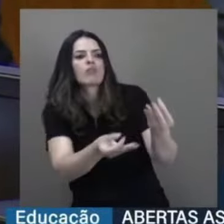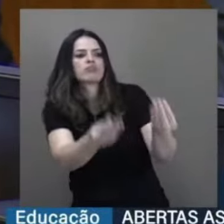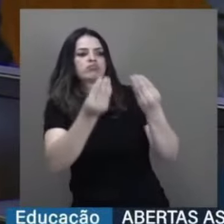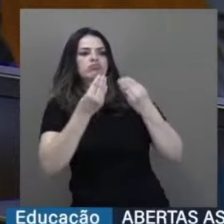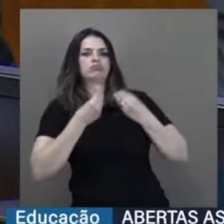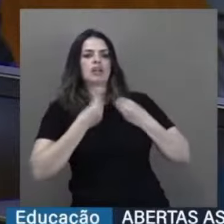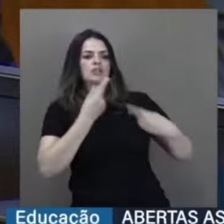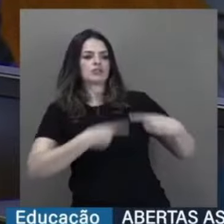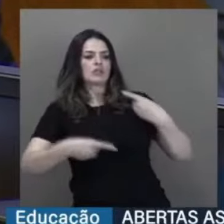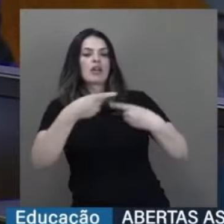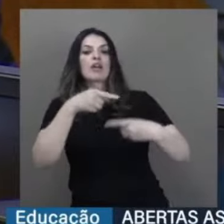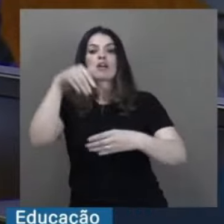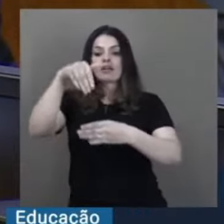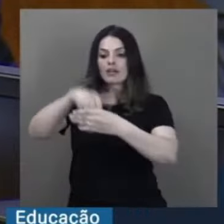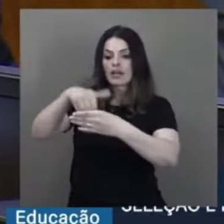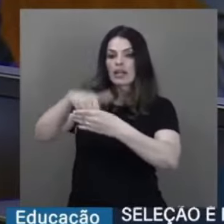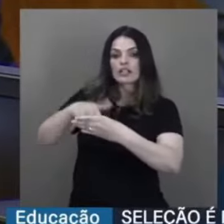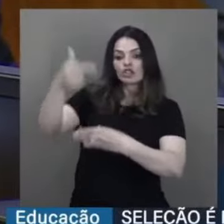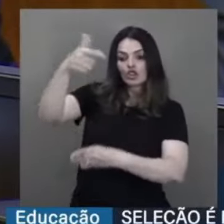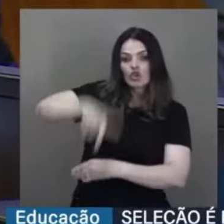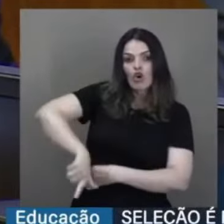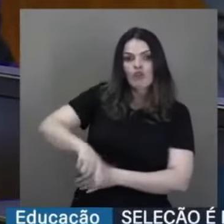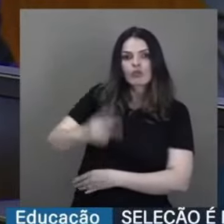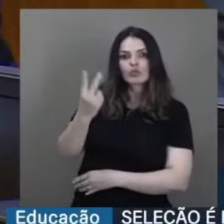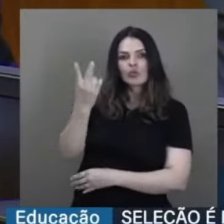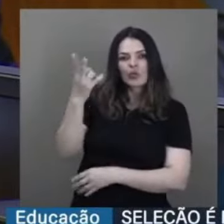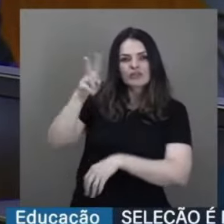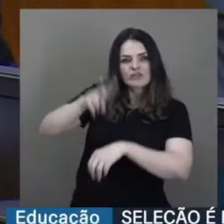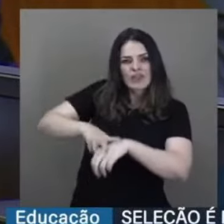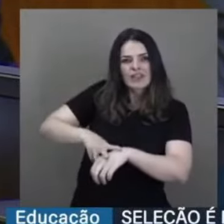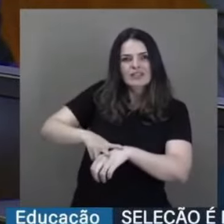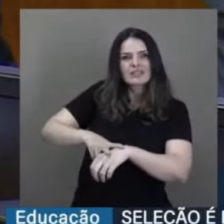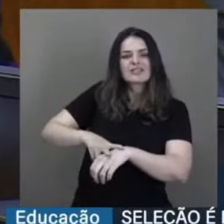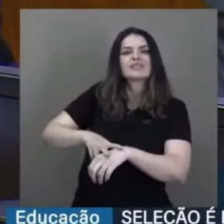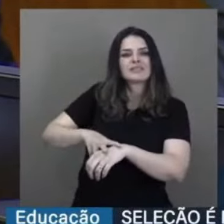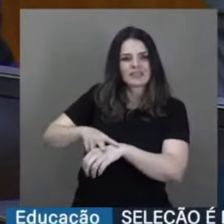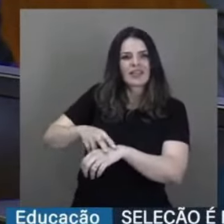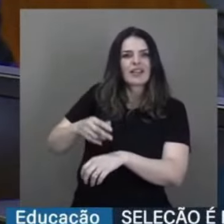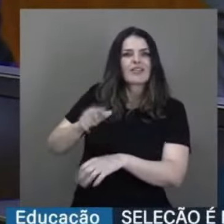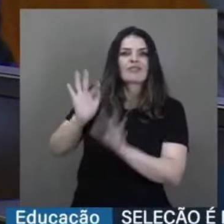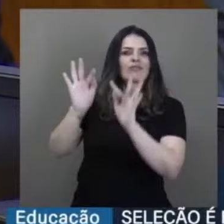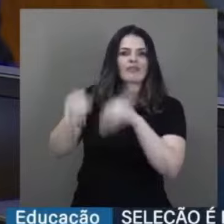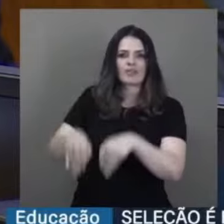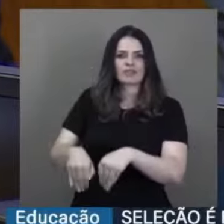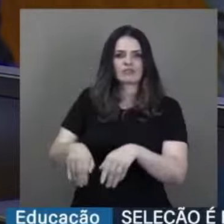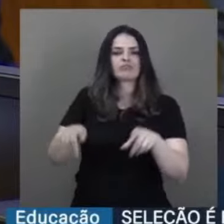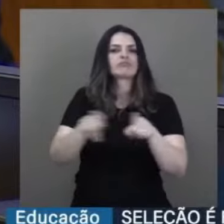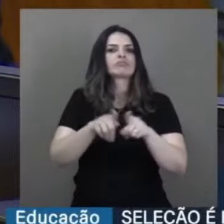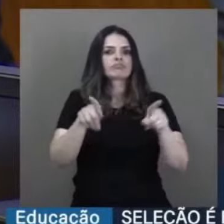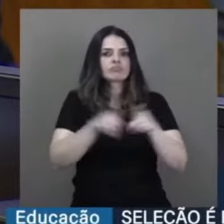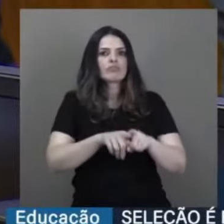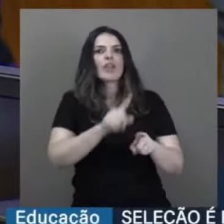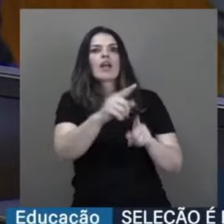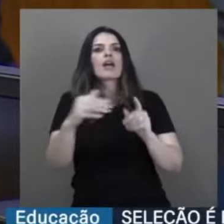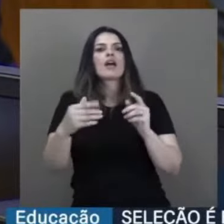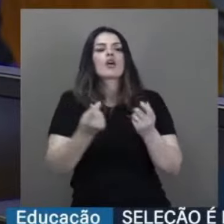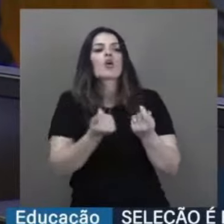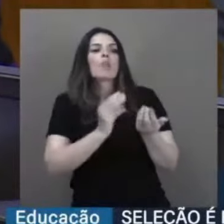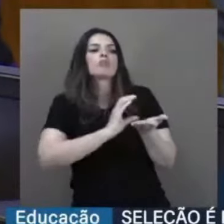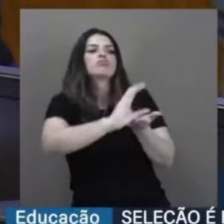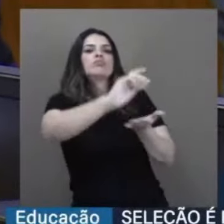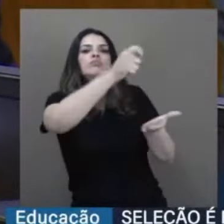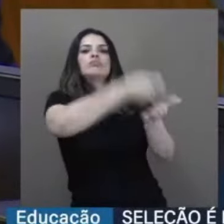da reeleição a coincidência e prazo de mandatos e a forma de financiamentos de campanhas